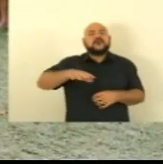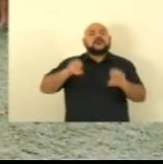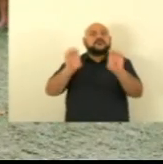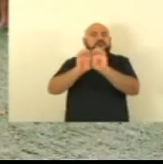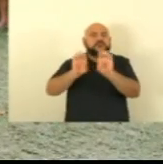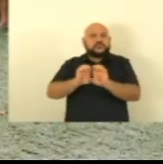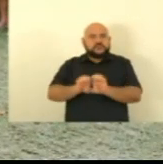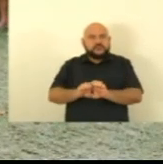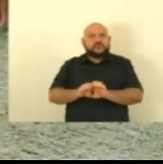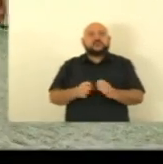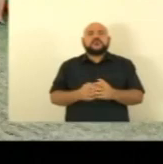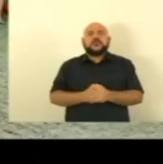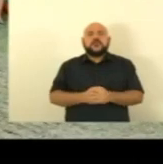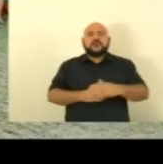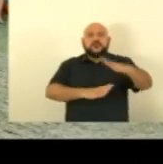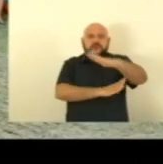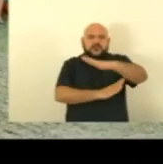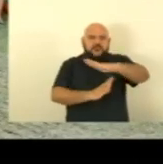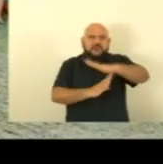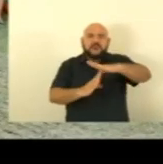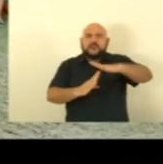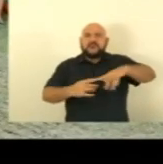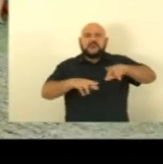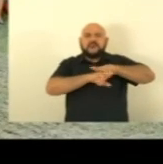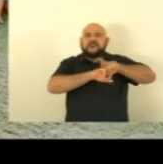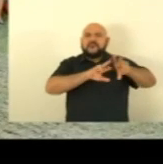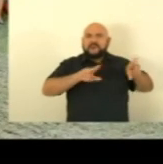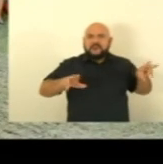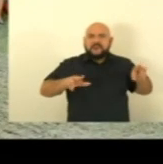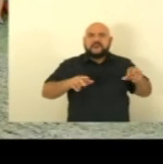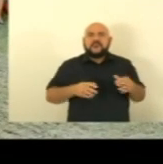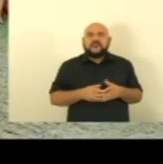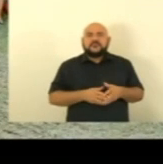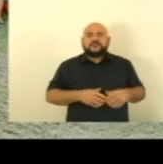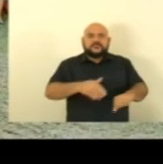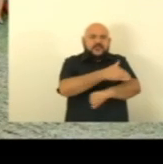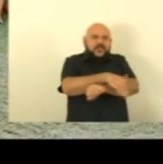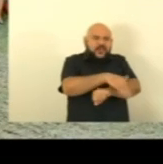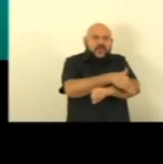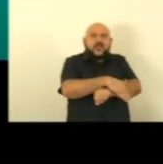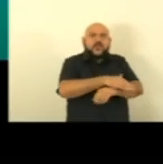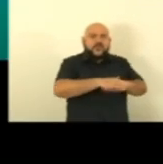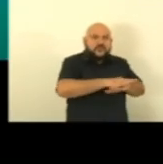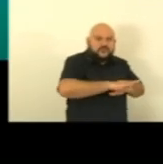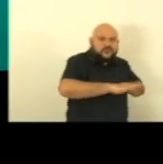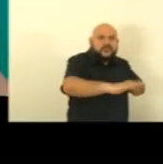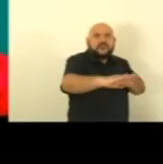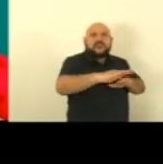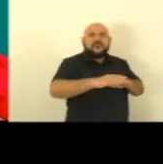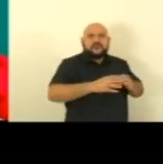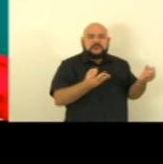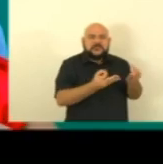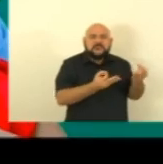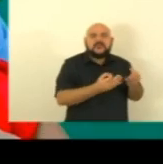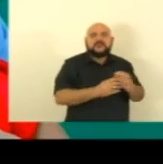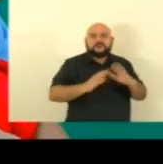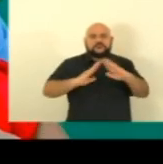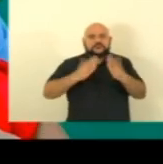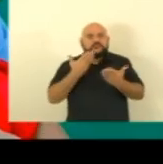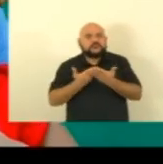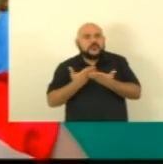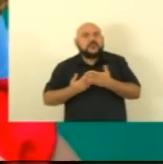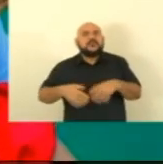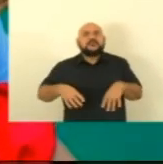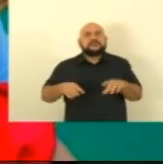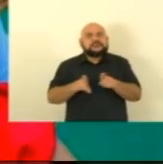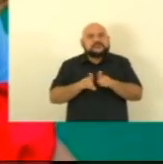estrutural, ponte, viaduto, sensacional, calçamento, pavimentação, escola, mas nós